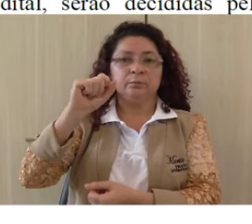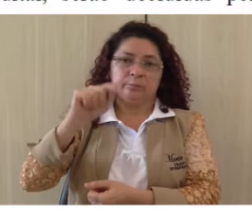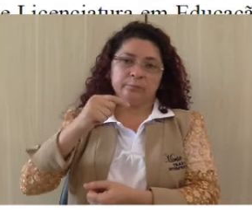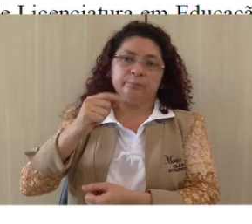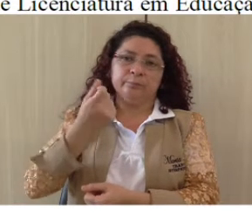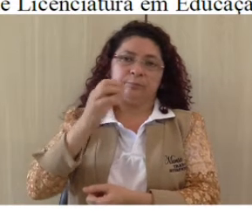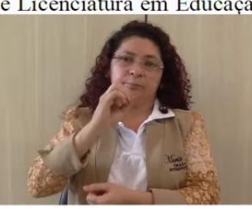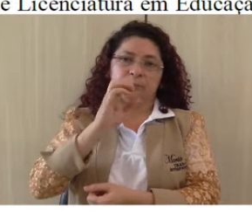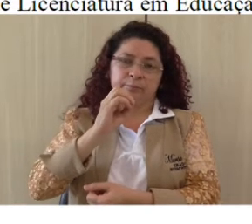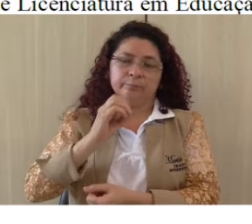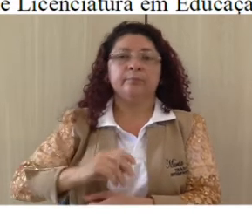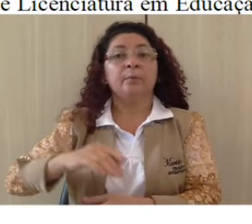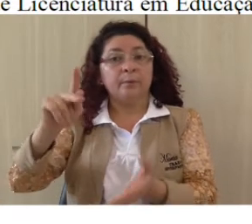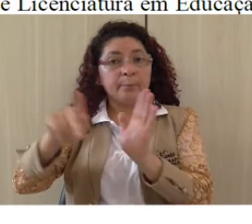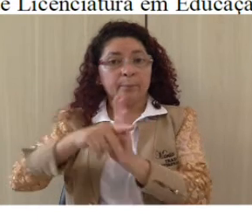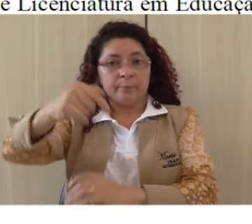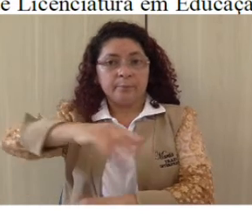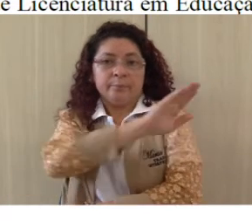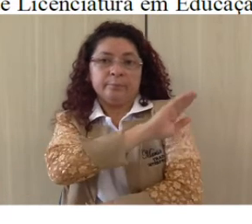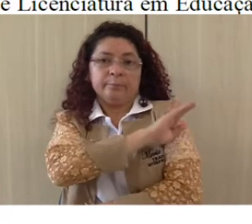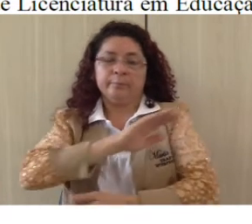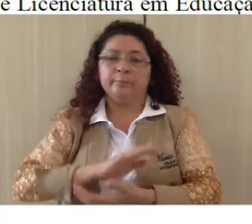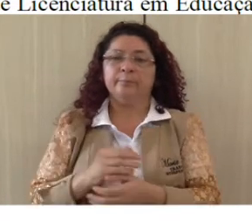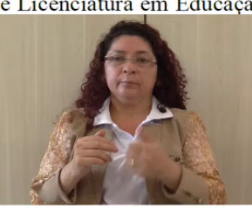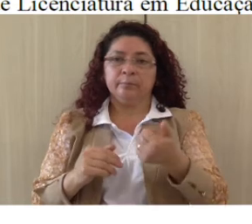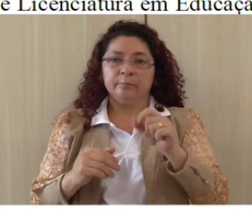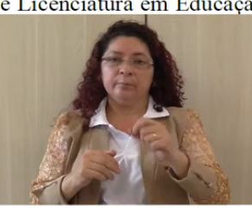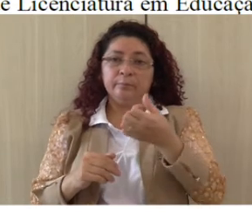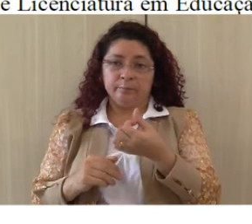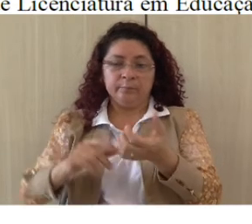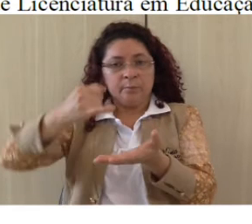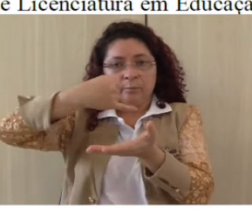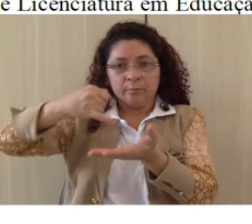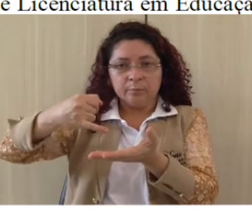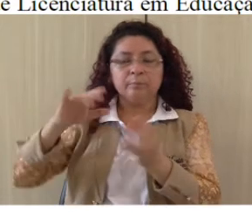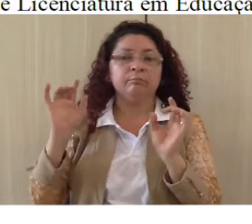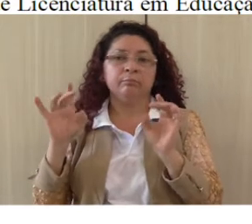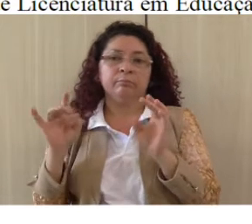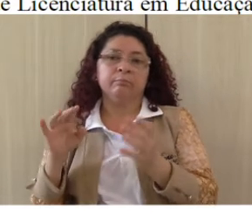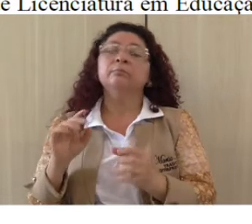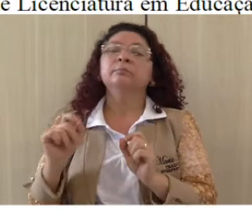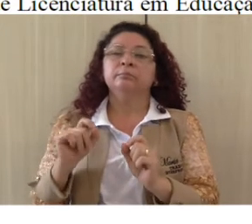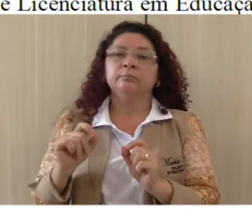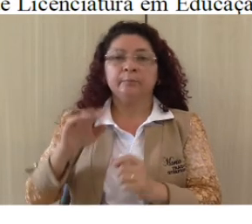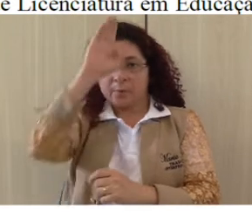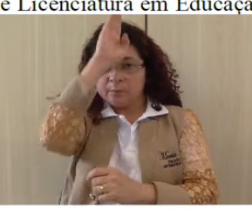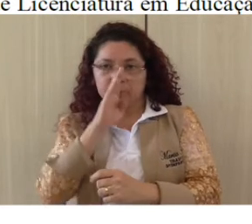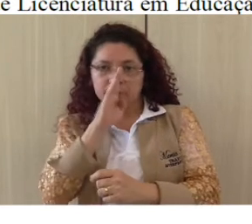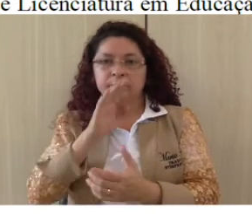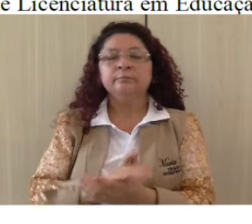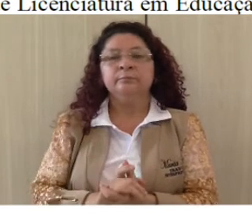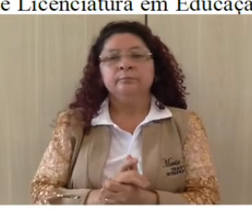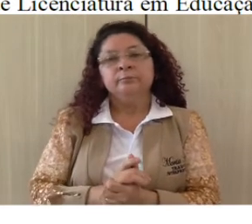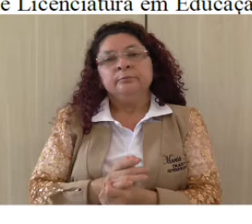Bragança, Pará. Item 1.6. As inscrições para o processo seletivo especial serão gratuitas